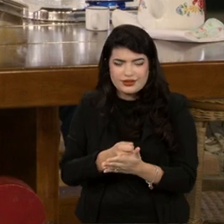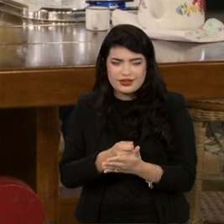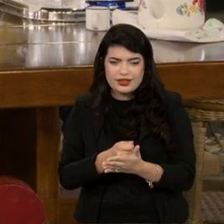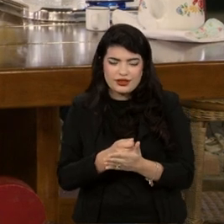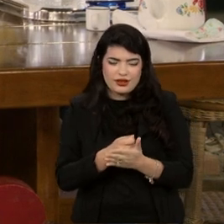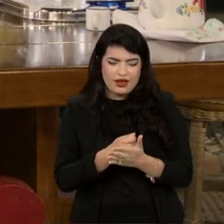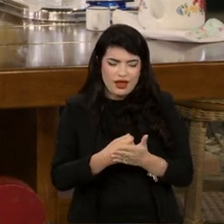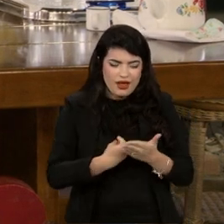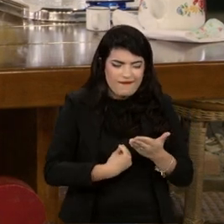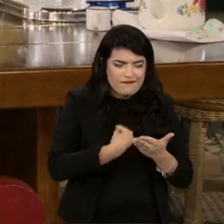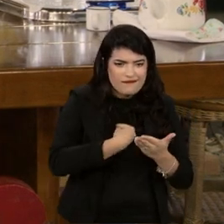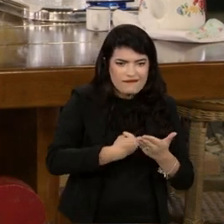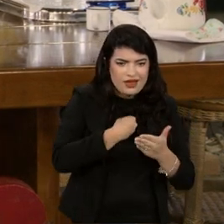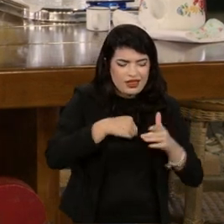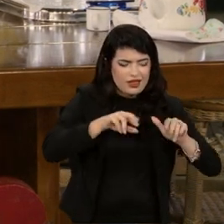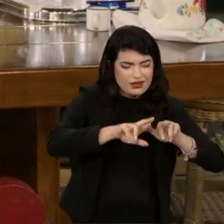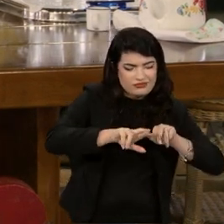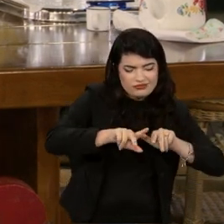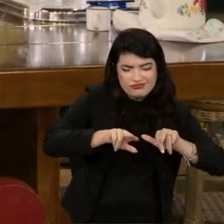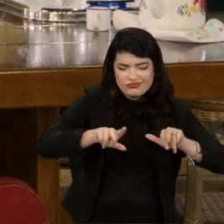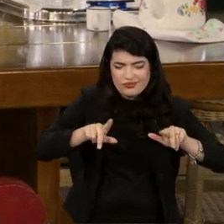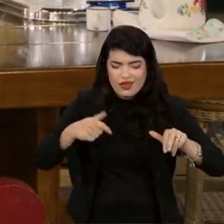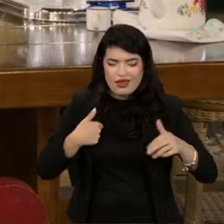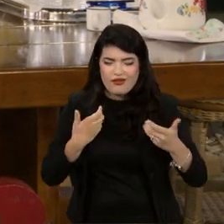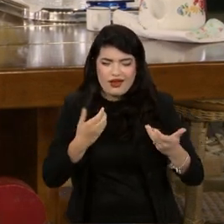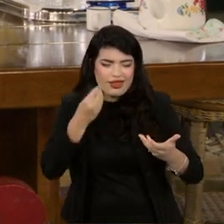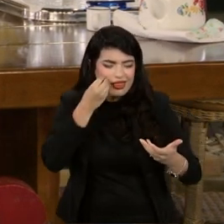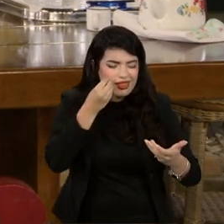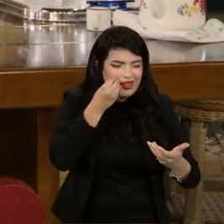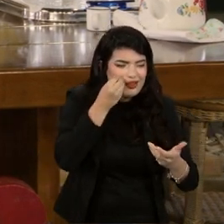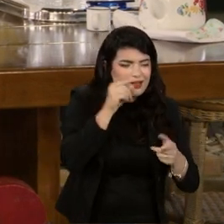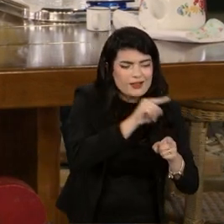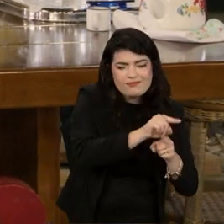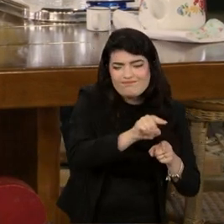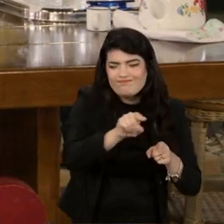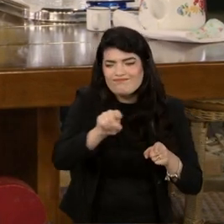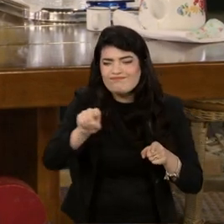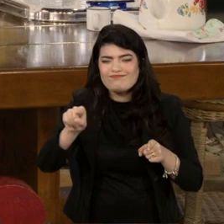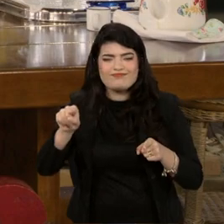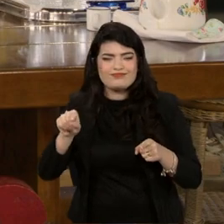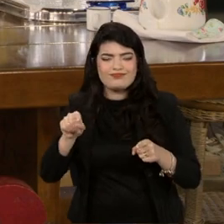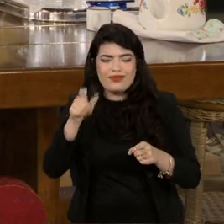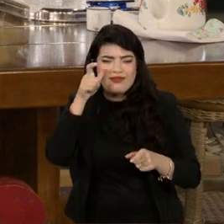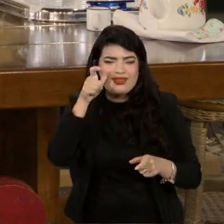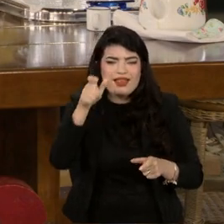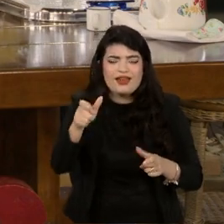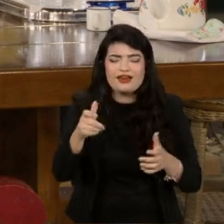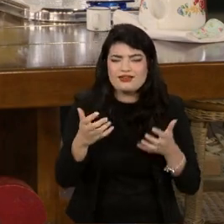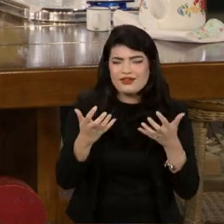da vida, se arriscar, pagar o preço